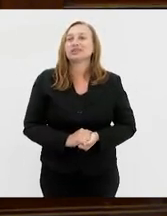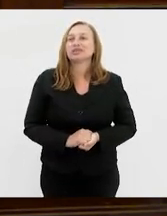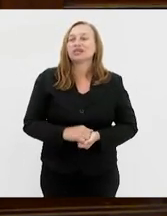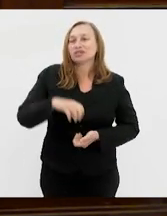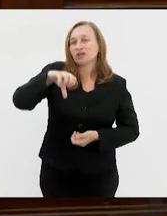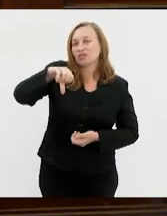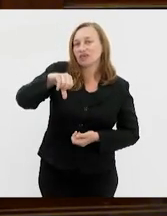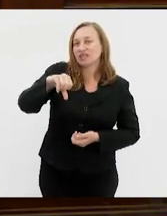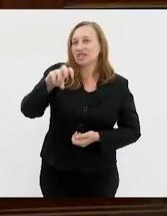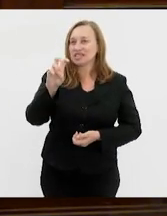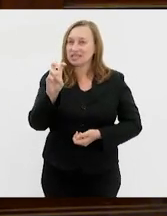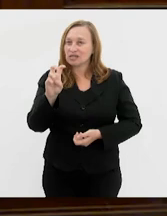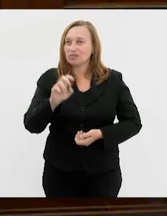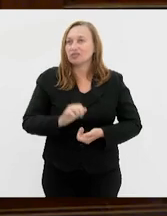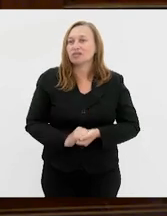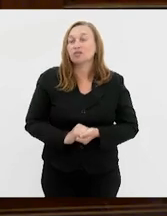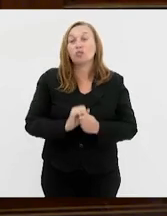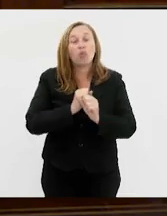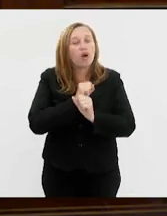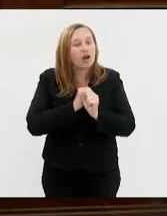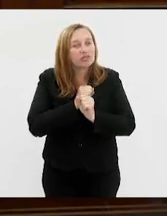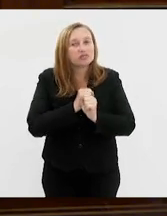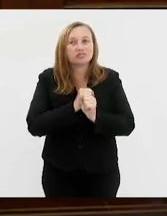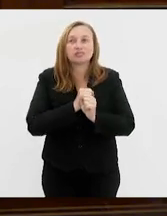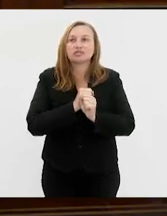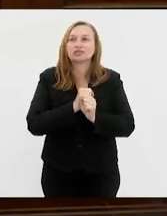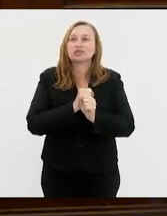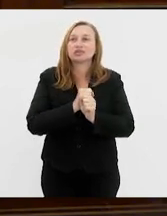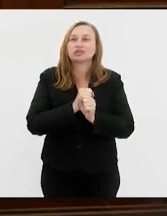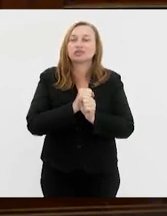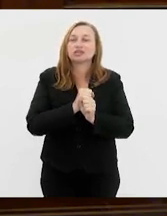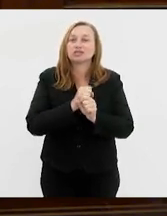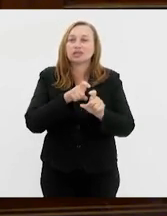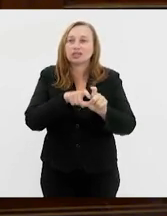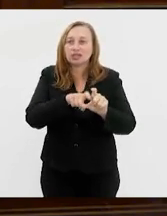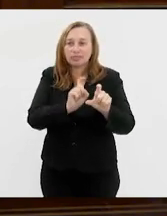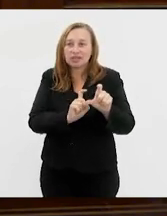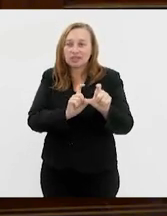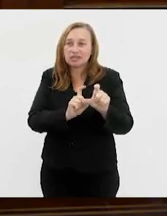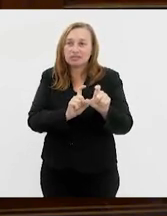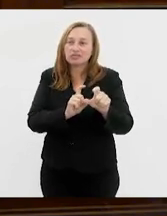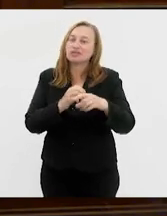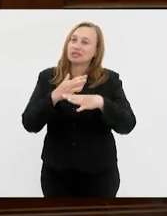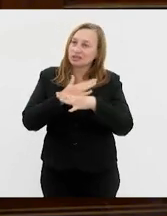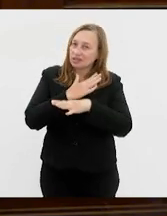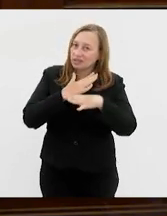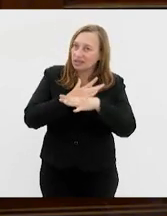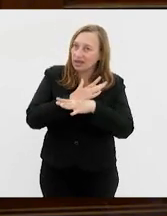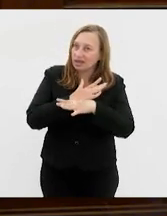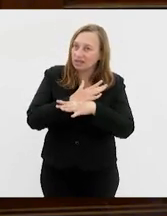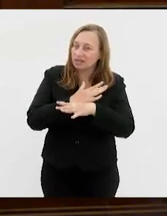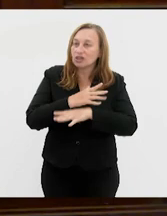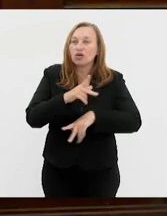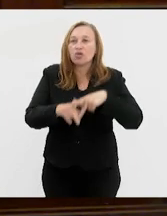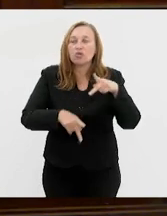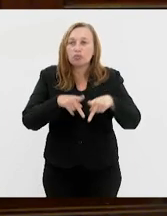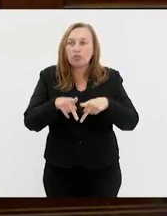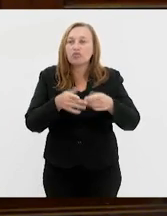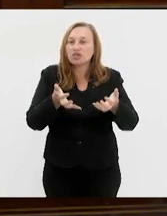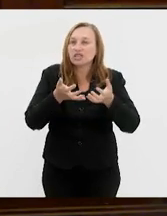95 era um ano da emancipação da nossa cidade. O povo queria a